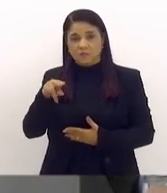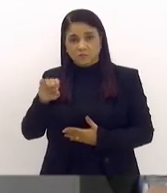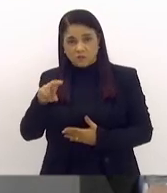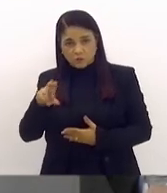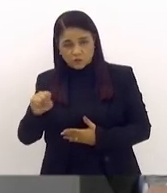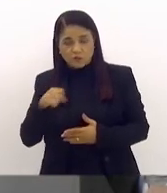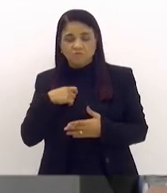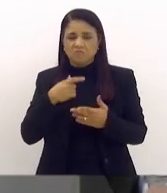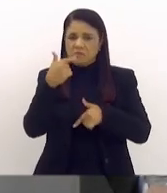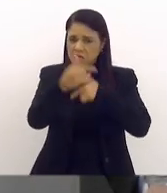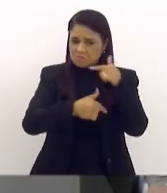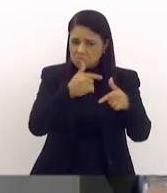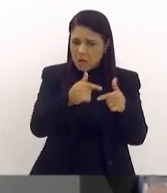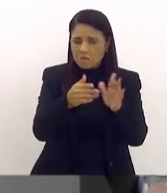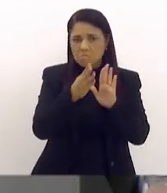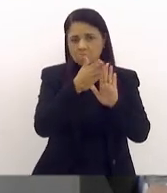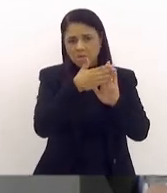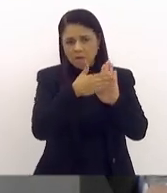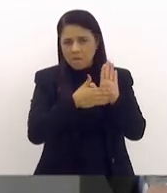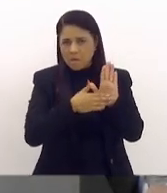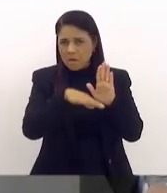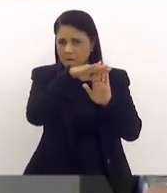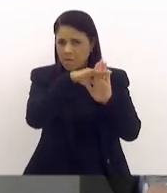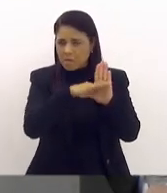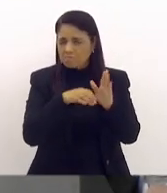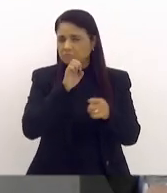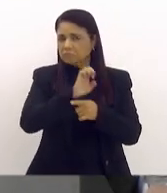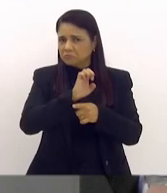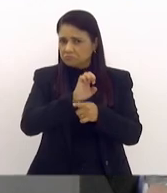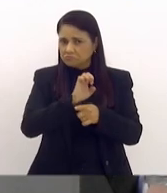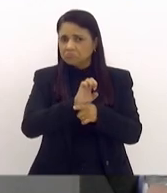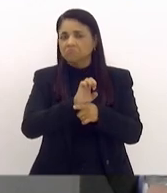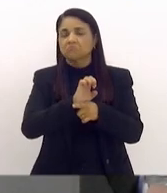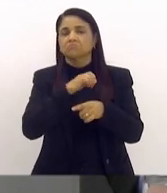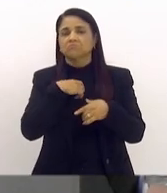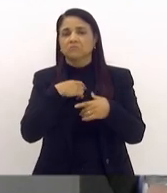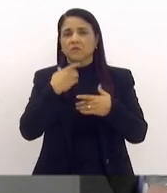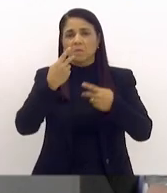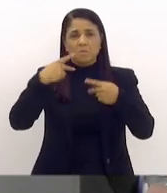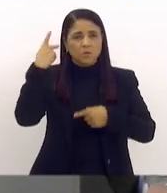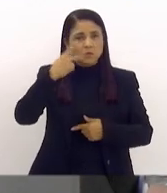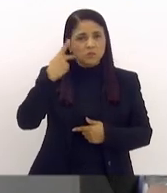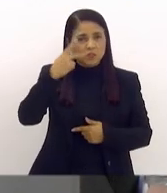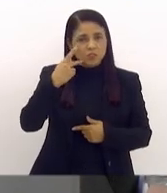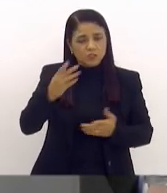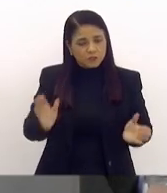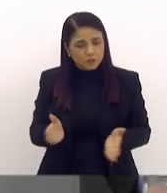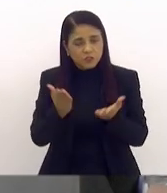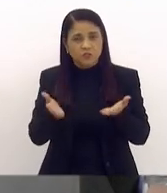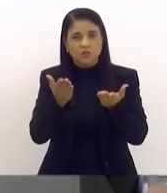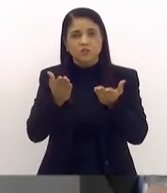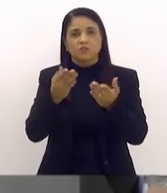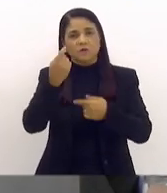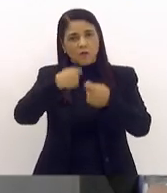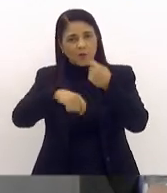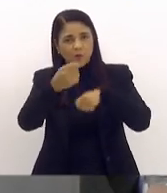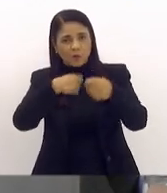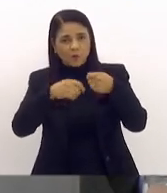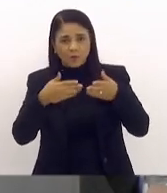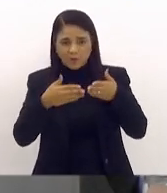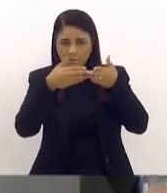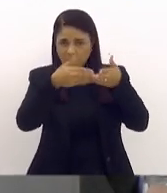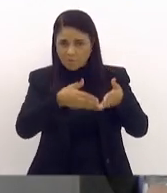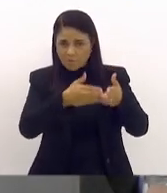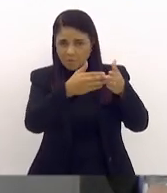proposições muito importante pro nosso estado uma delas é a política da da do incentivo à economia do mar o